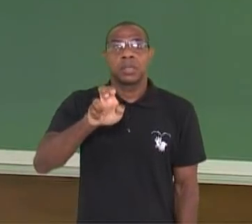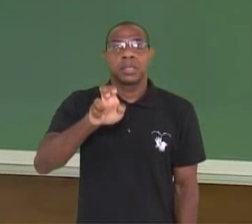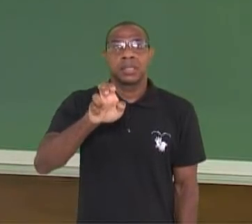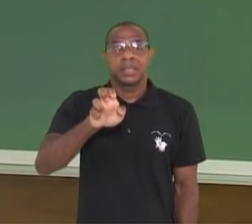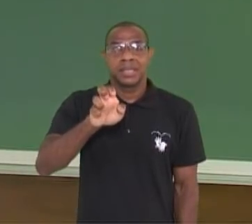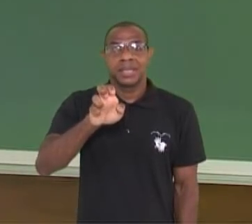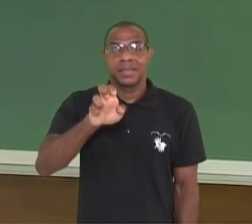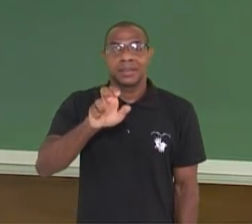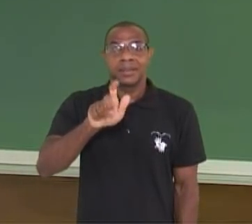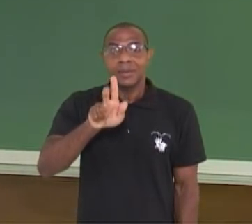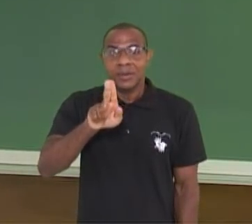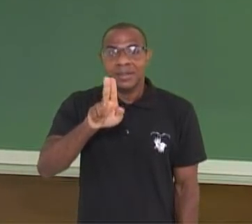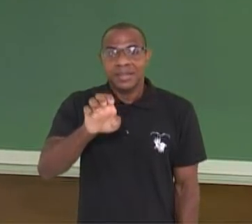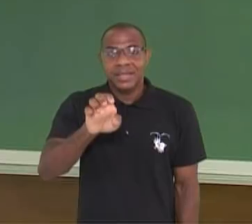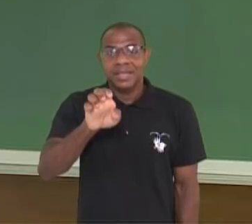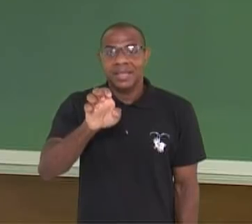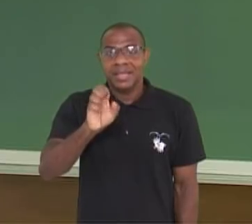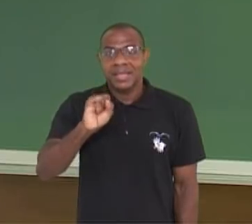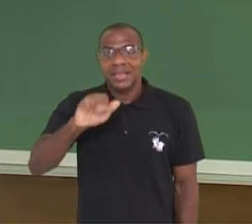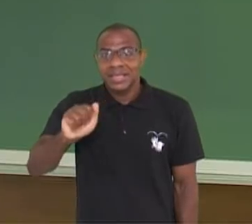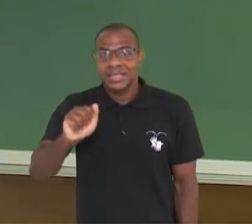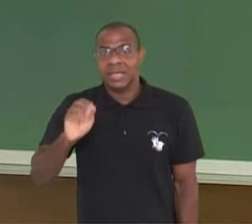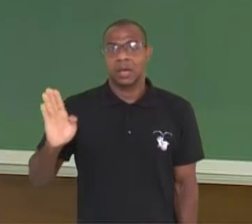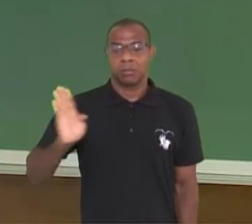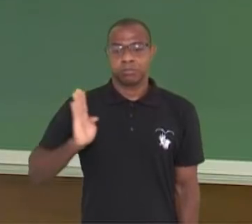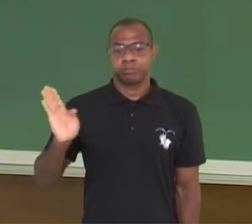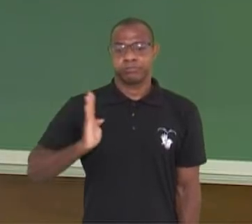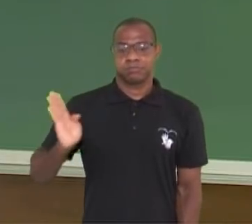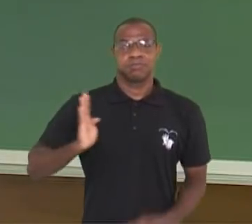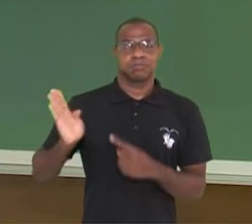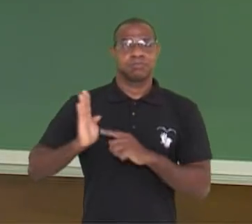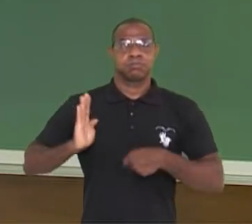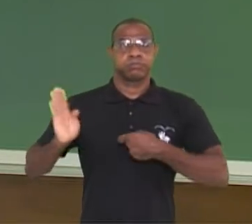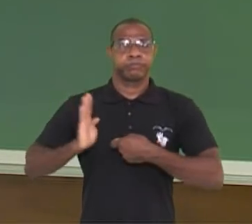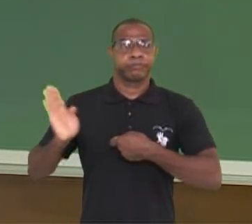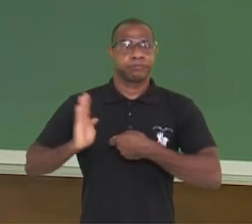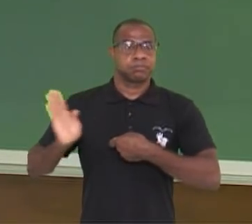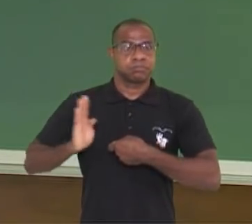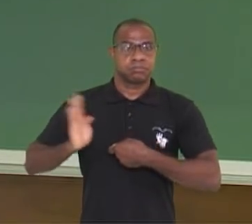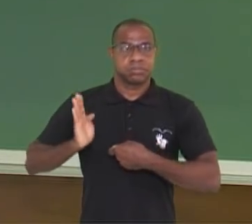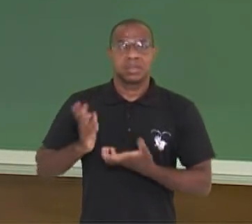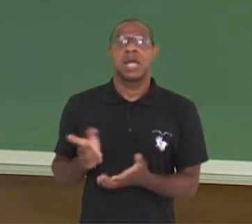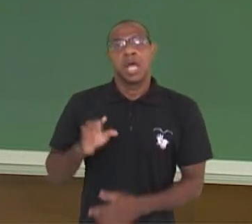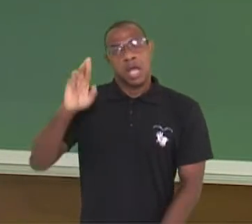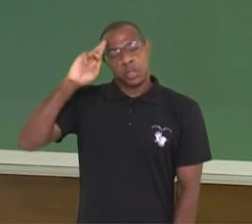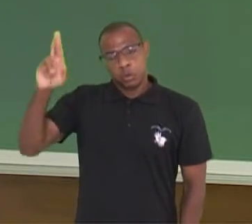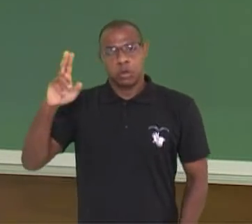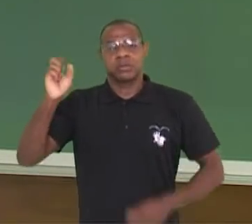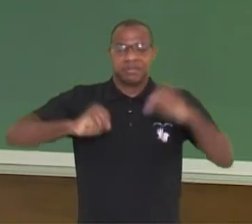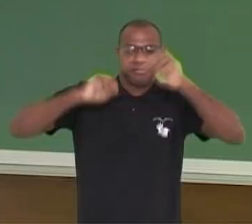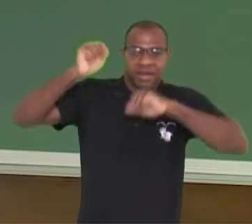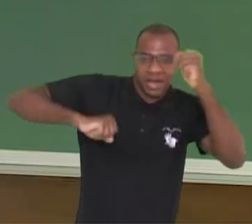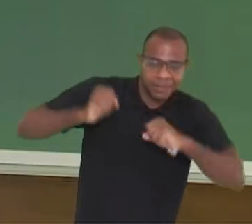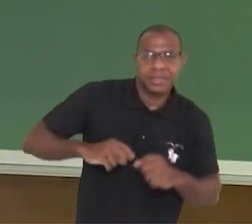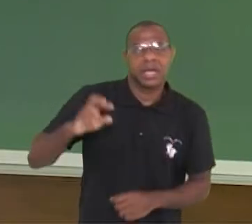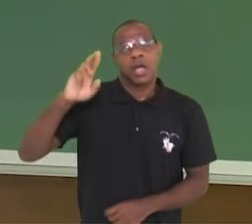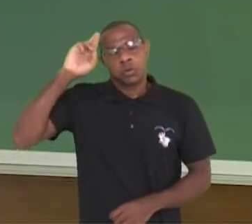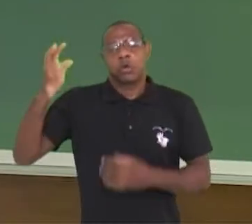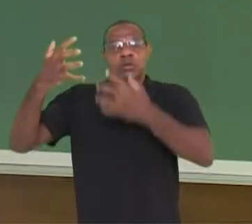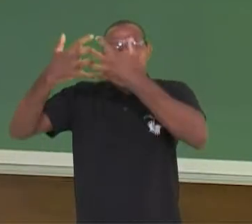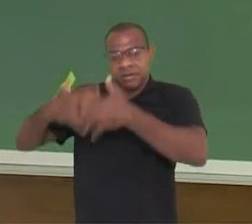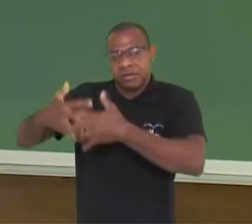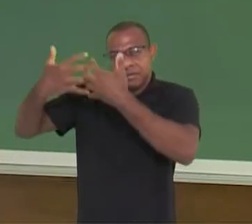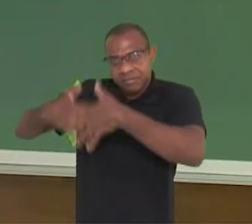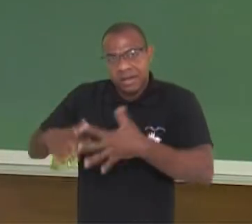Burguesia é esse nome que vai se dar a esses donos das matérias-primas, donos das fábricas, donos das máquinas, os donos